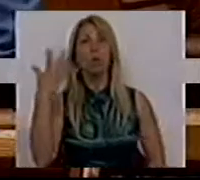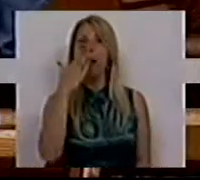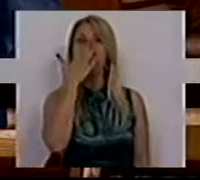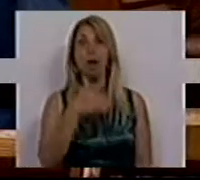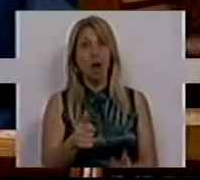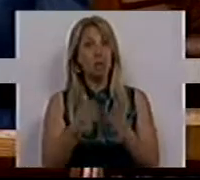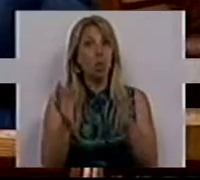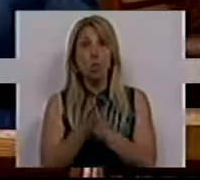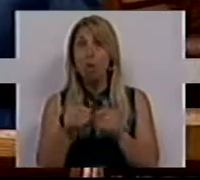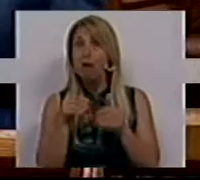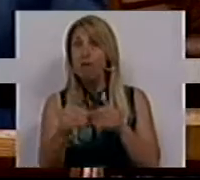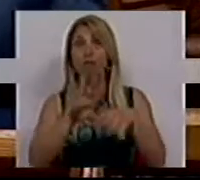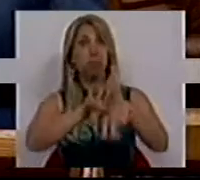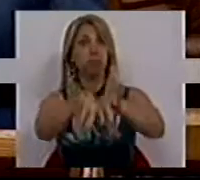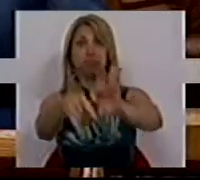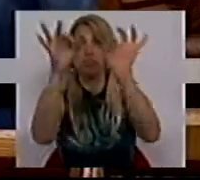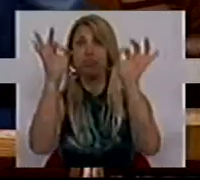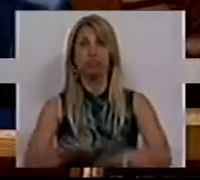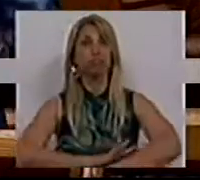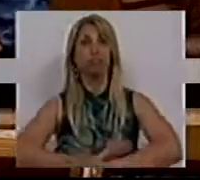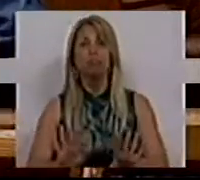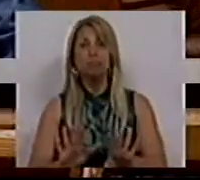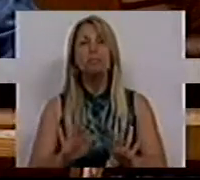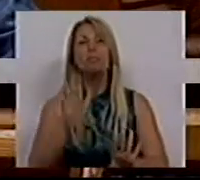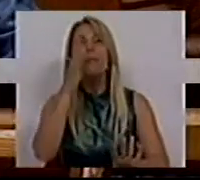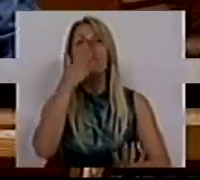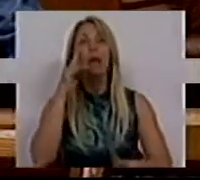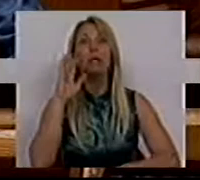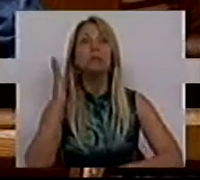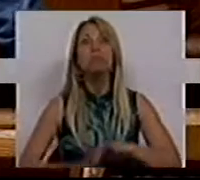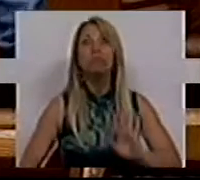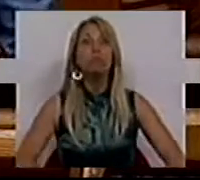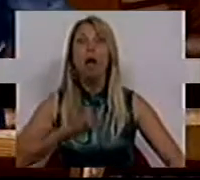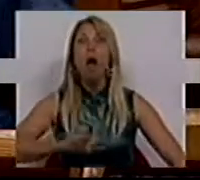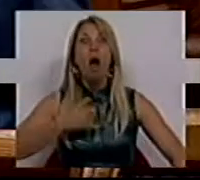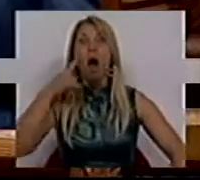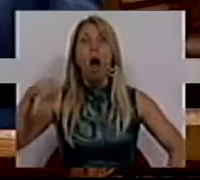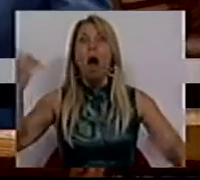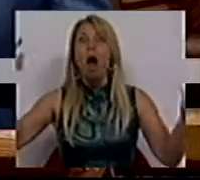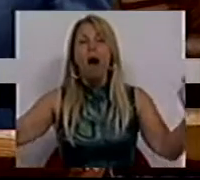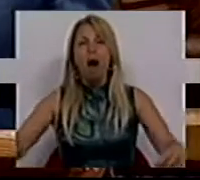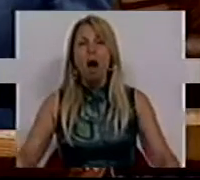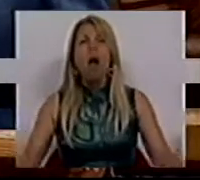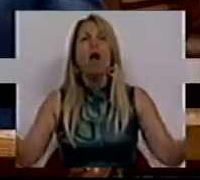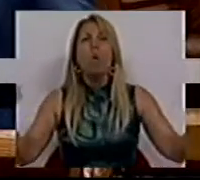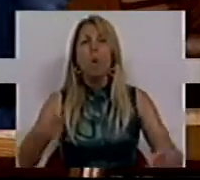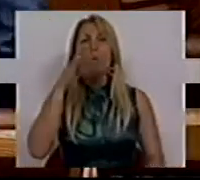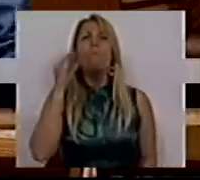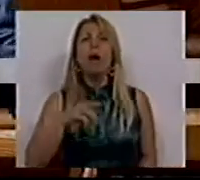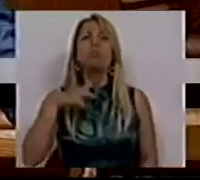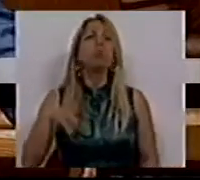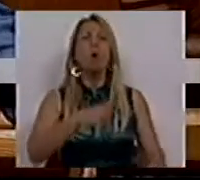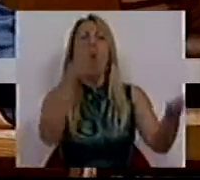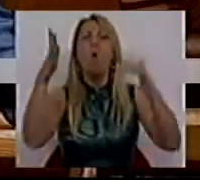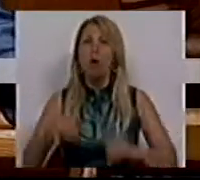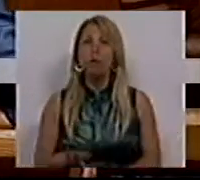o risco de ruir a qualquer momento, só agora parecem soar os alarmes? Afinal, onde estava o Banco de Portugal quando o Espírito